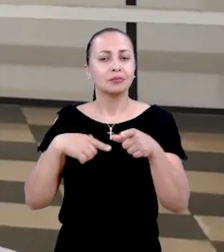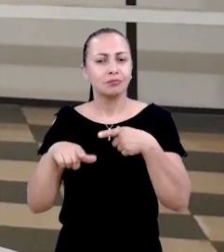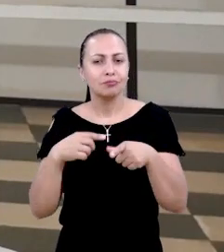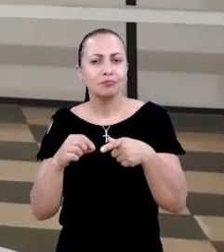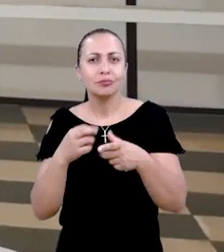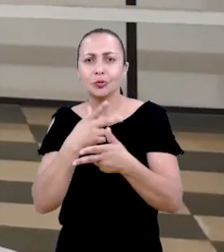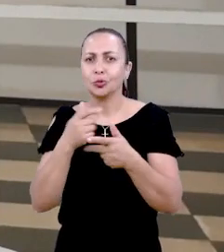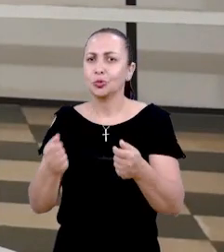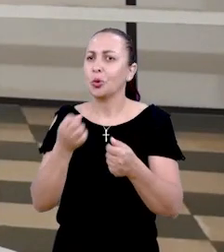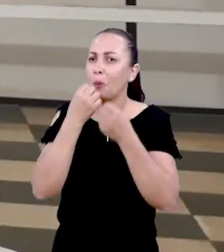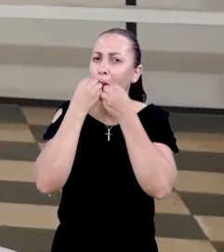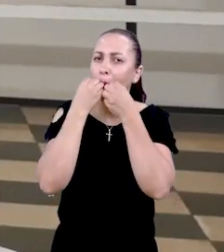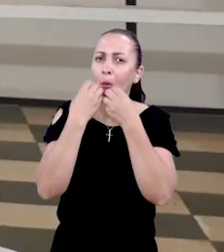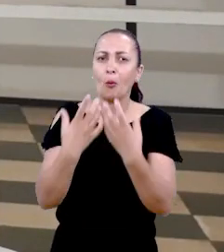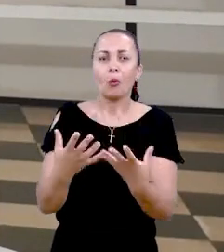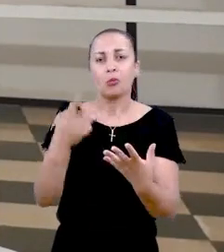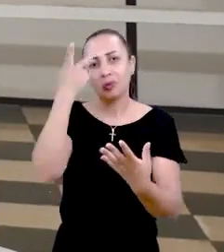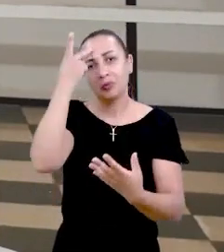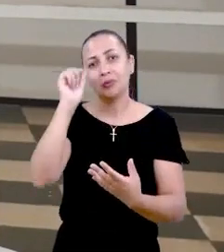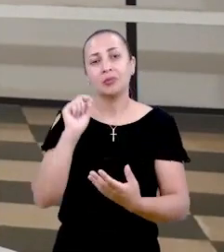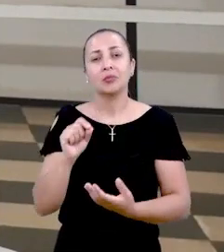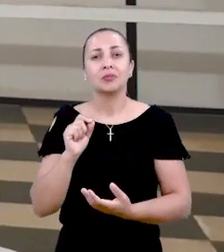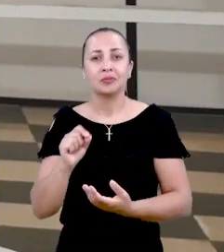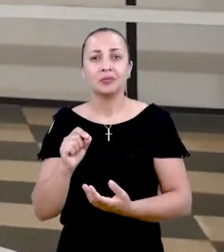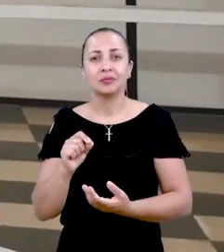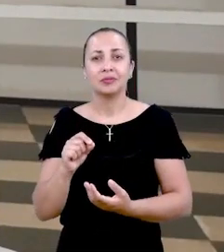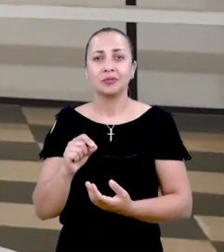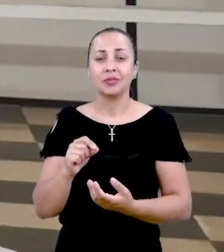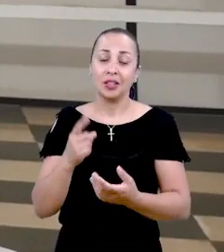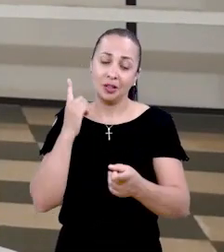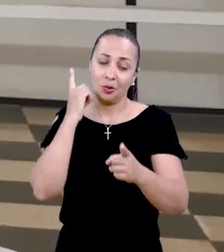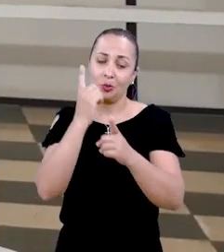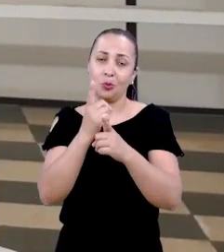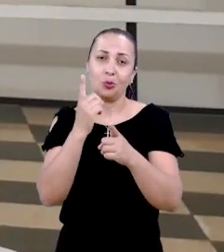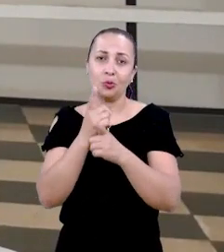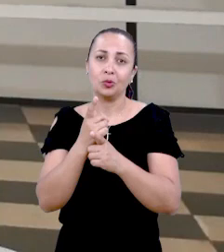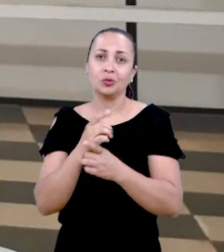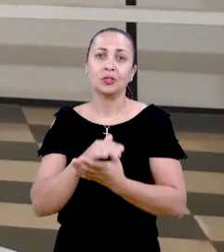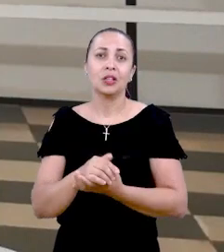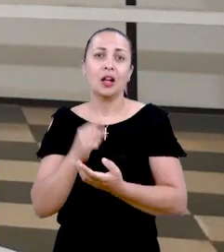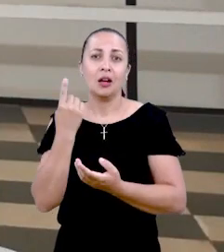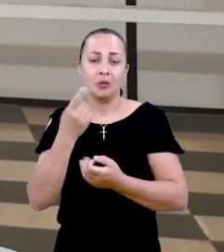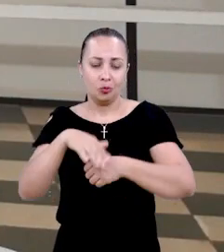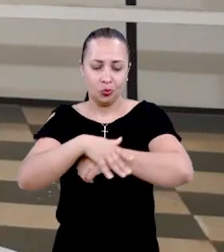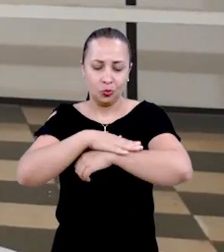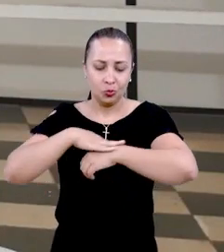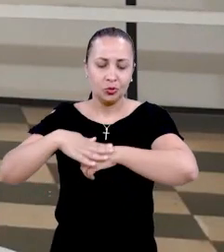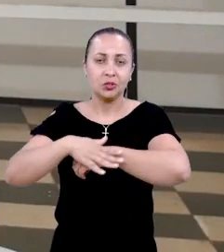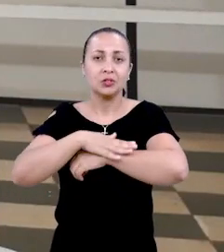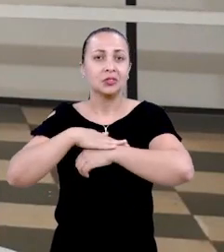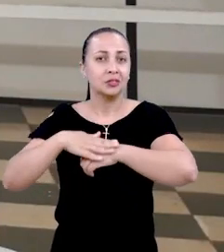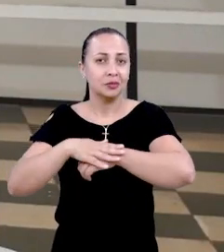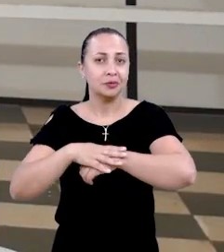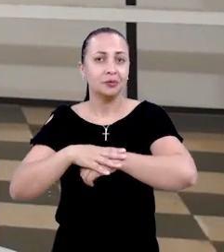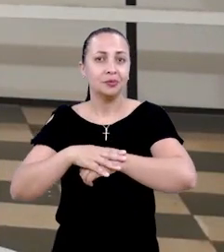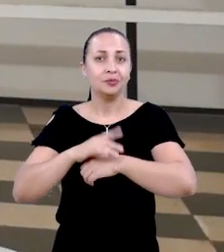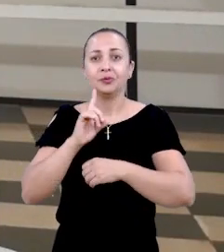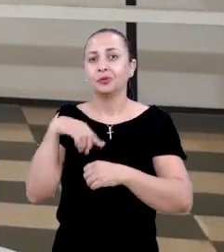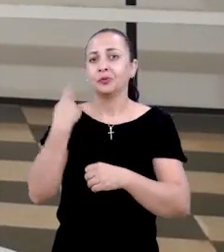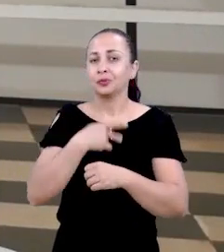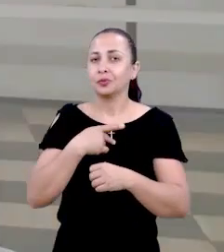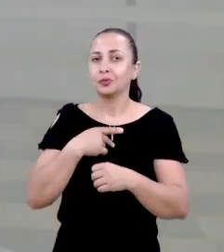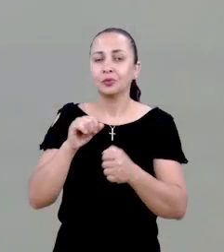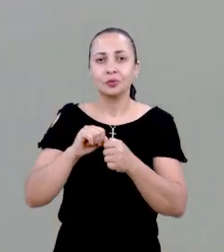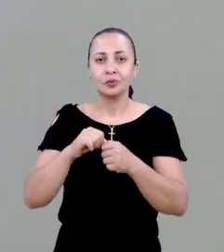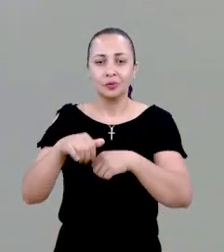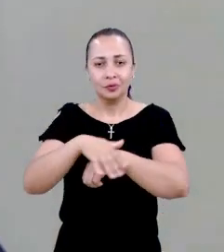propriedades muito boas para que se chegue a um creme, né? No caso, a gente encontrou foi